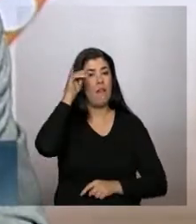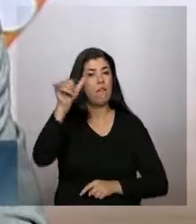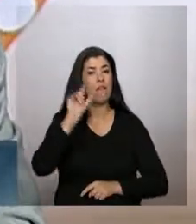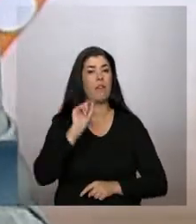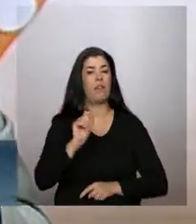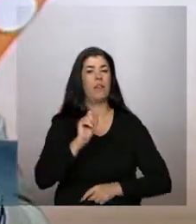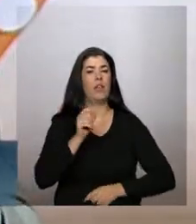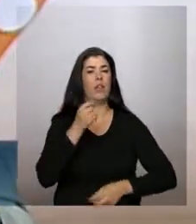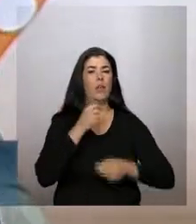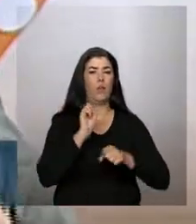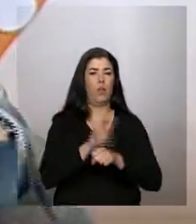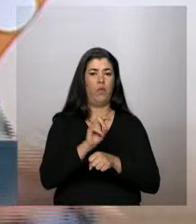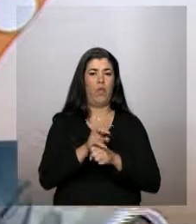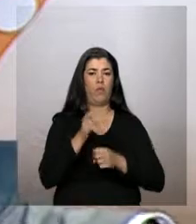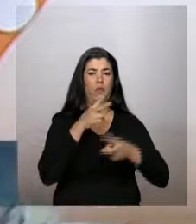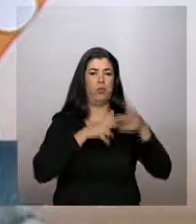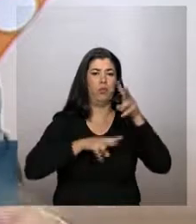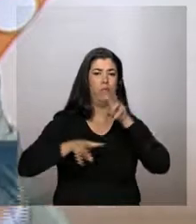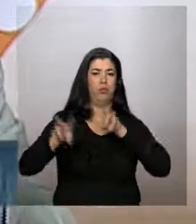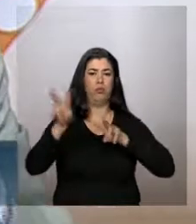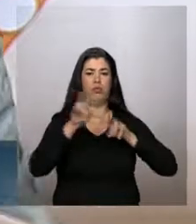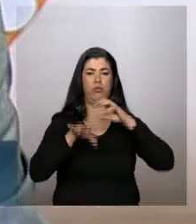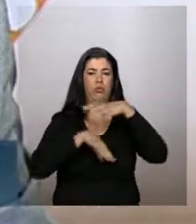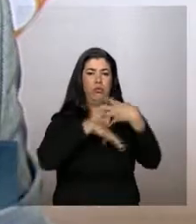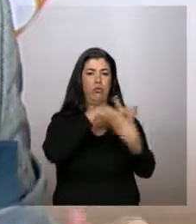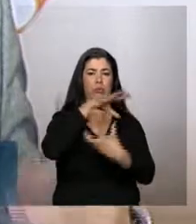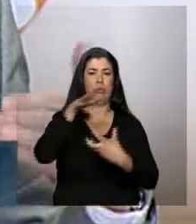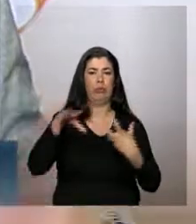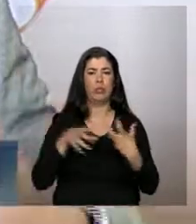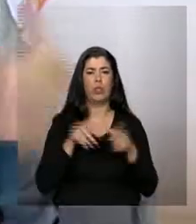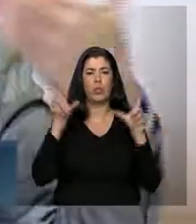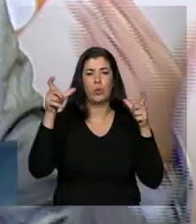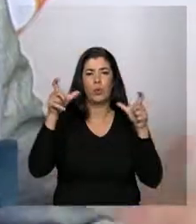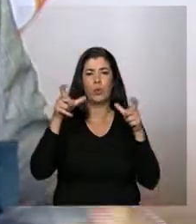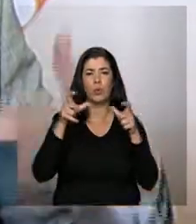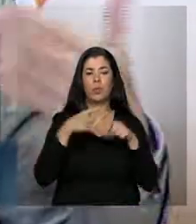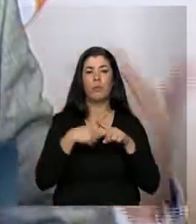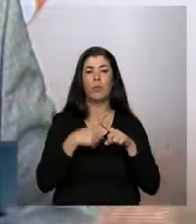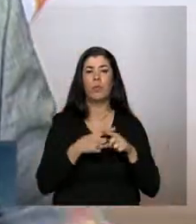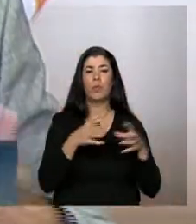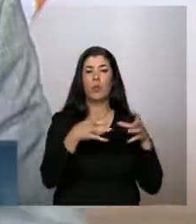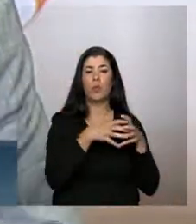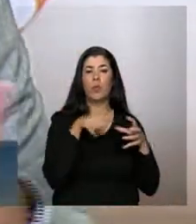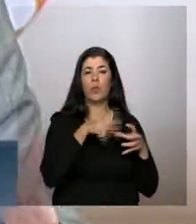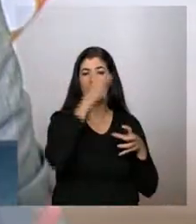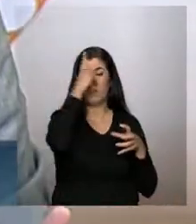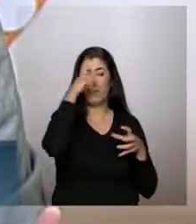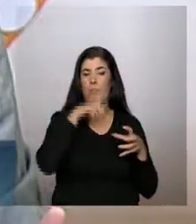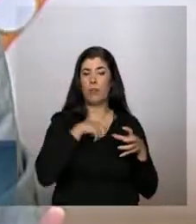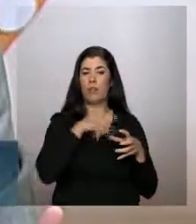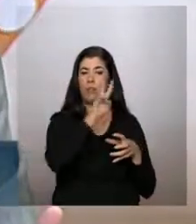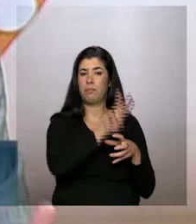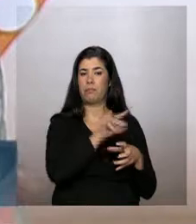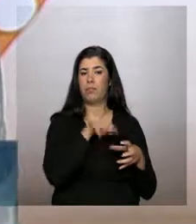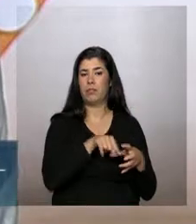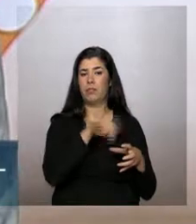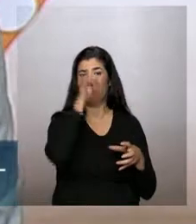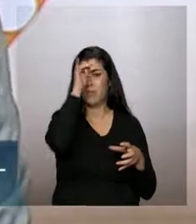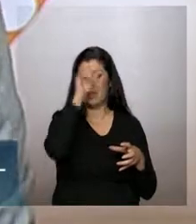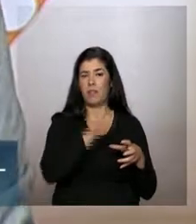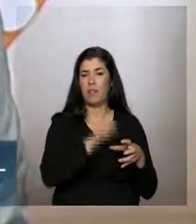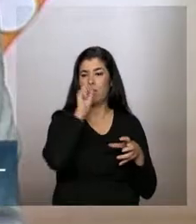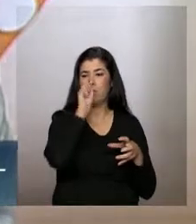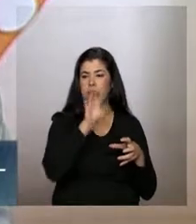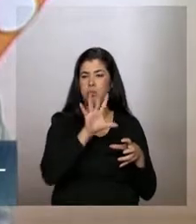vírus seja uma circulação atenuada, diminuída, pela proteção que se confere a esses segmentos que são vacinados.